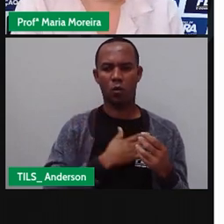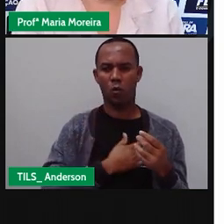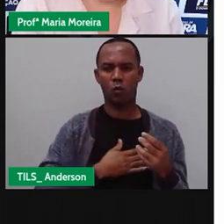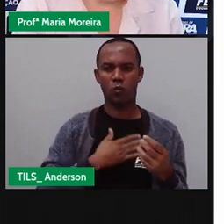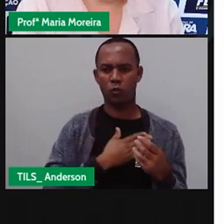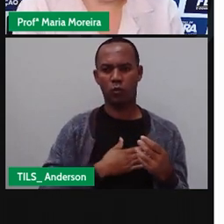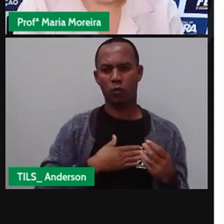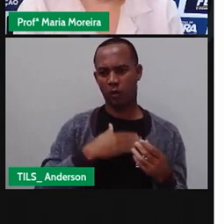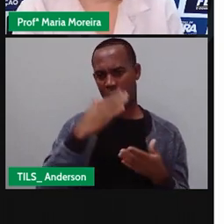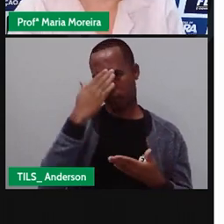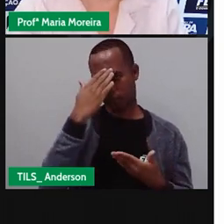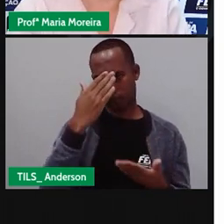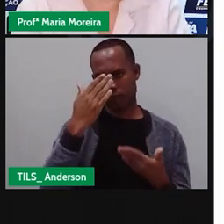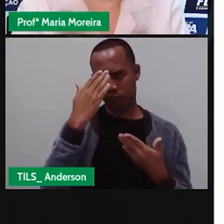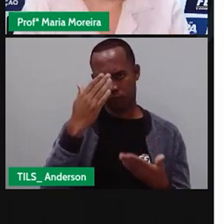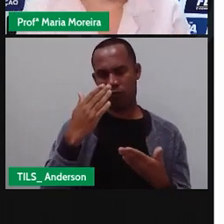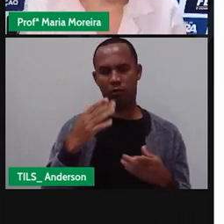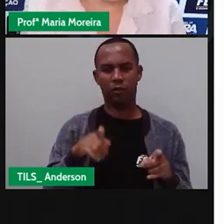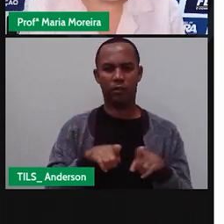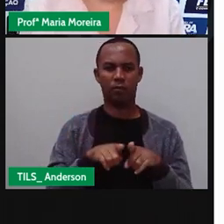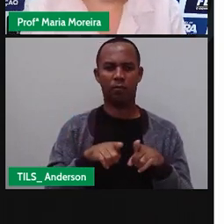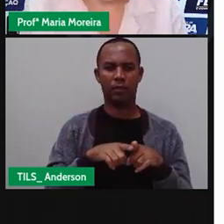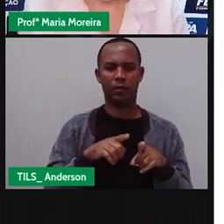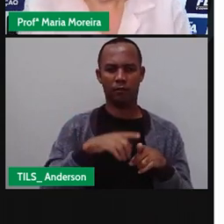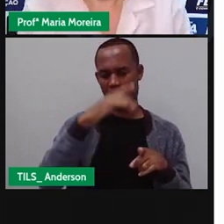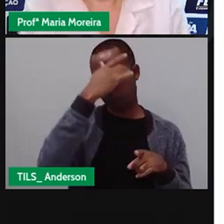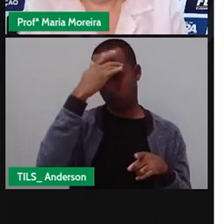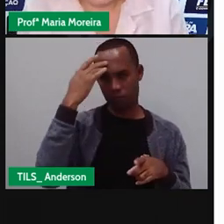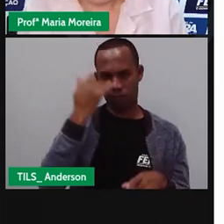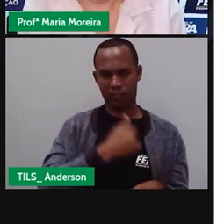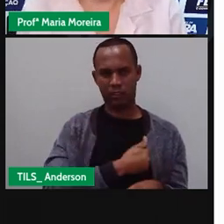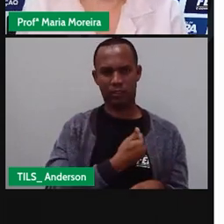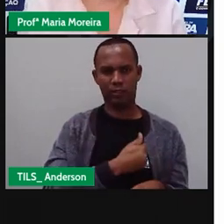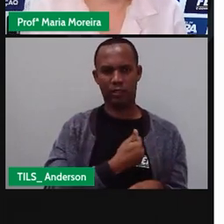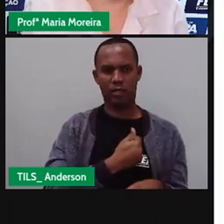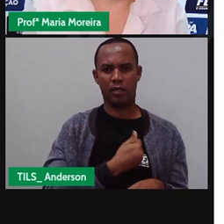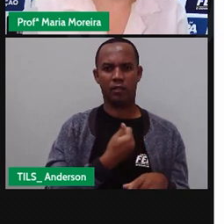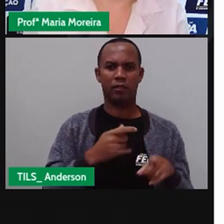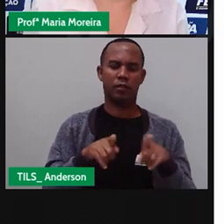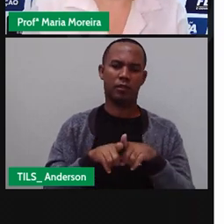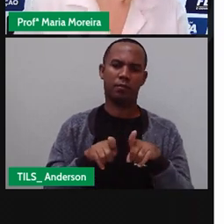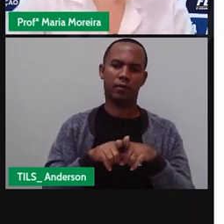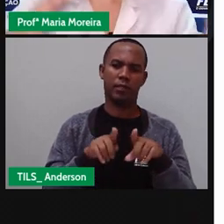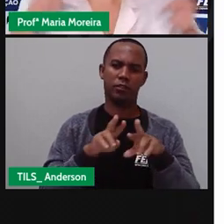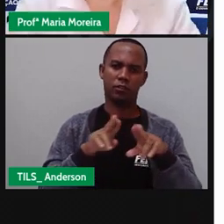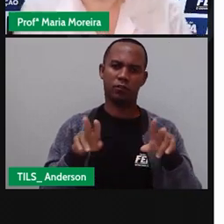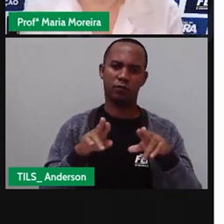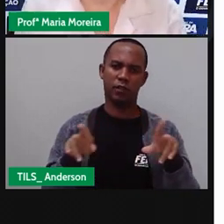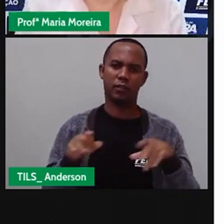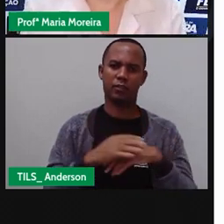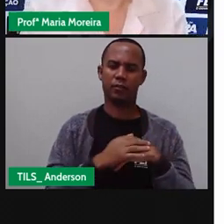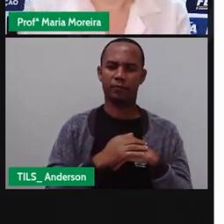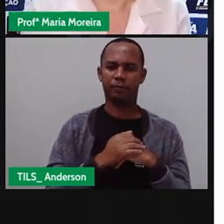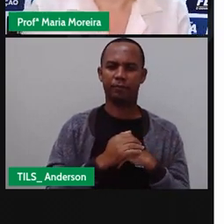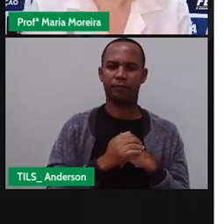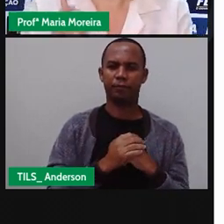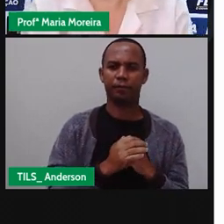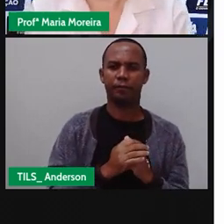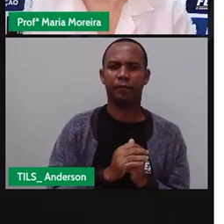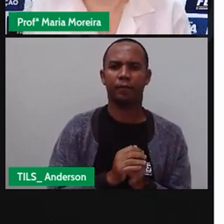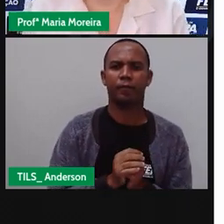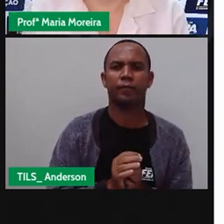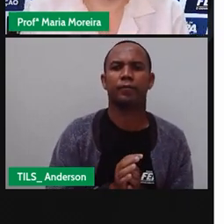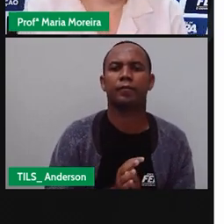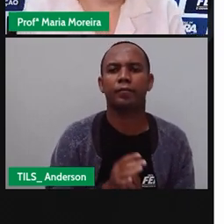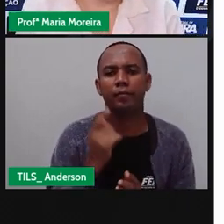e agradou aí a pessoas de todas as idades. Assim, vejamos, né? Ah, já deu um spoiler aí, já botou